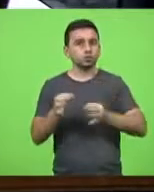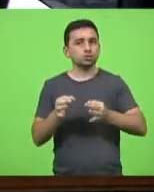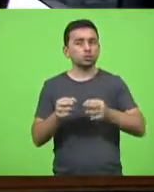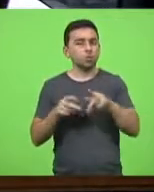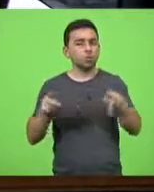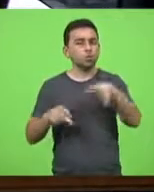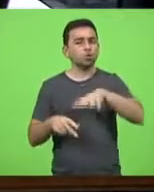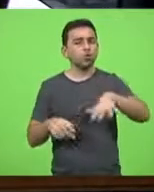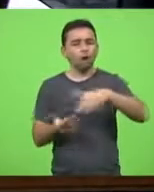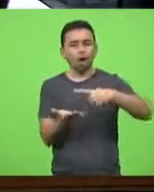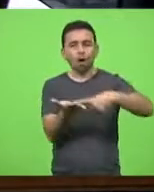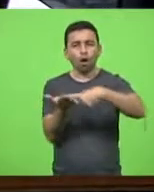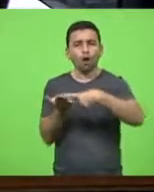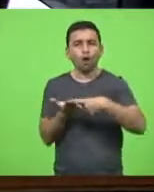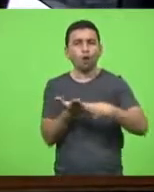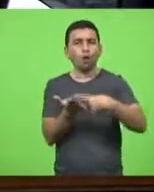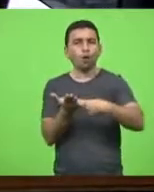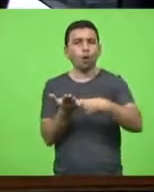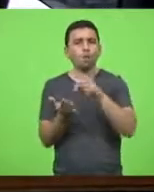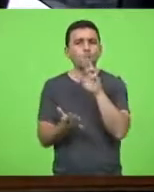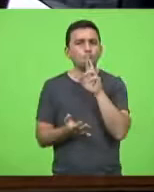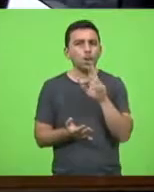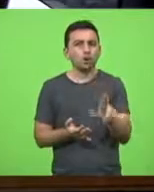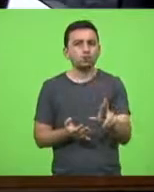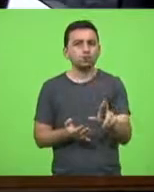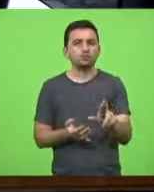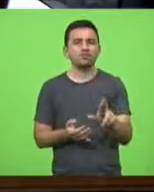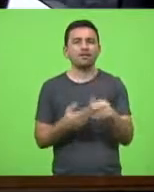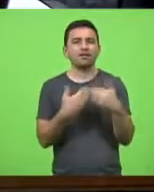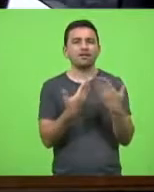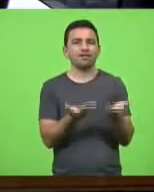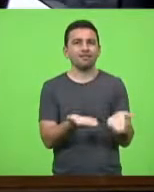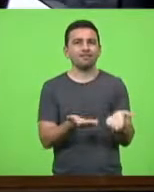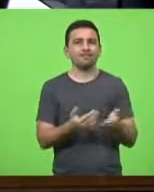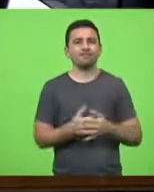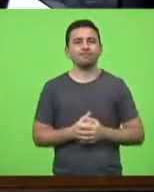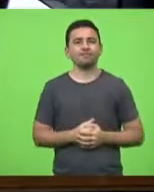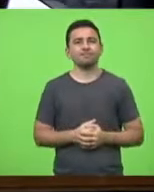teriam combinado o resultado do processo.